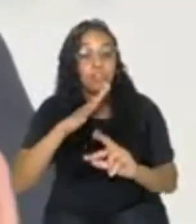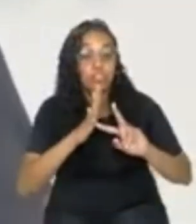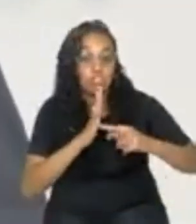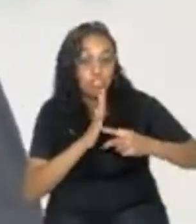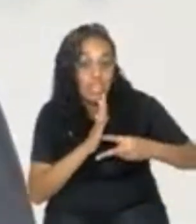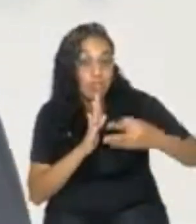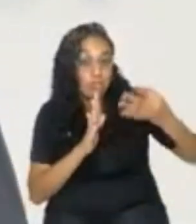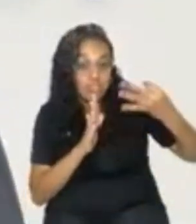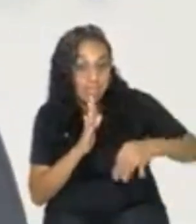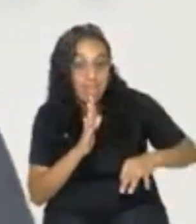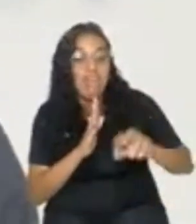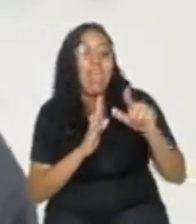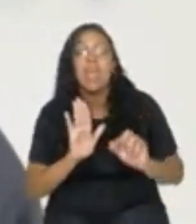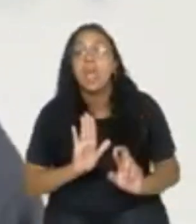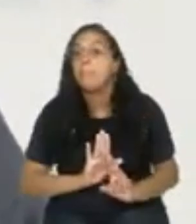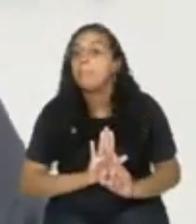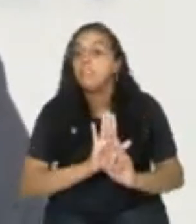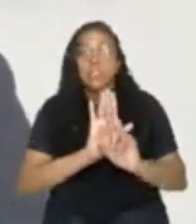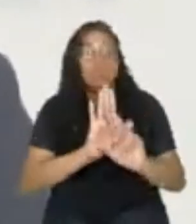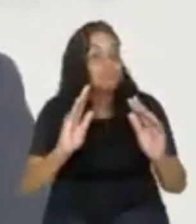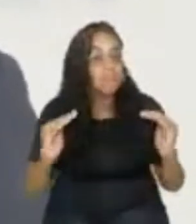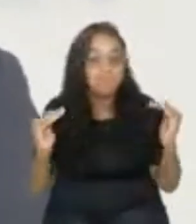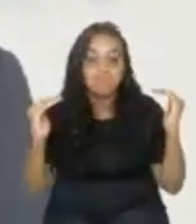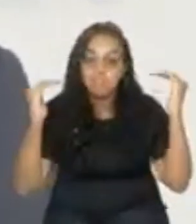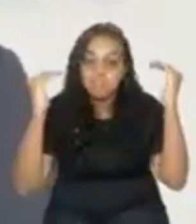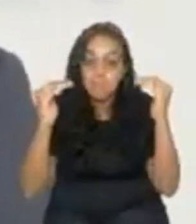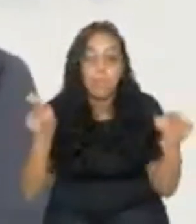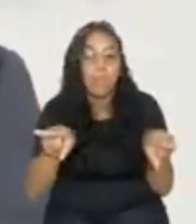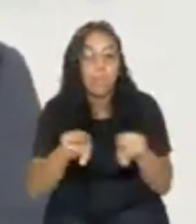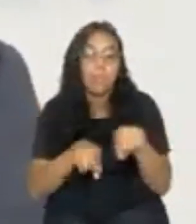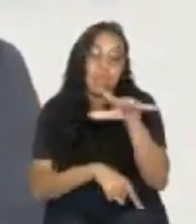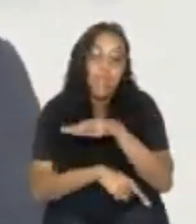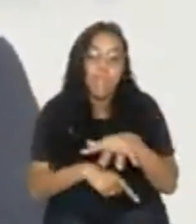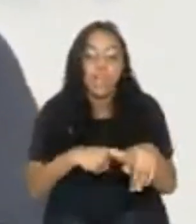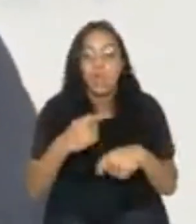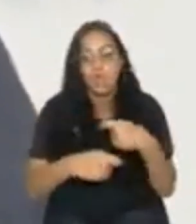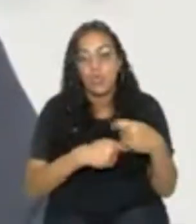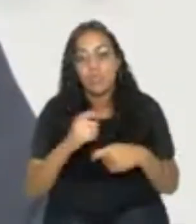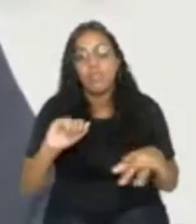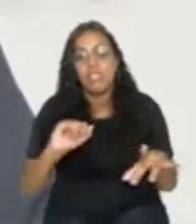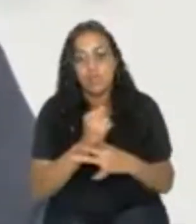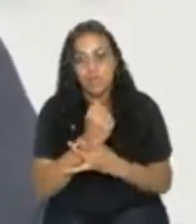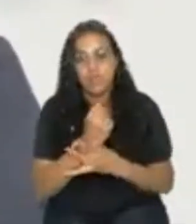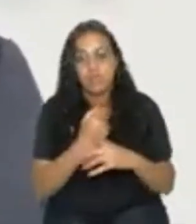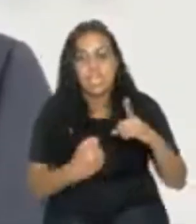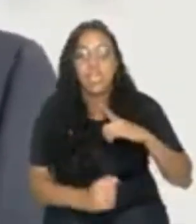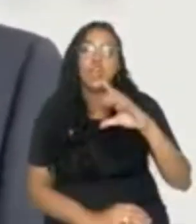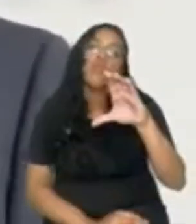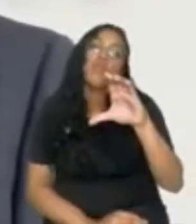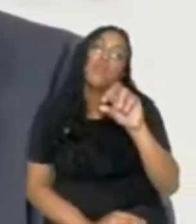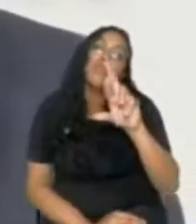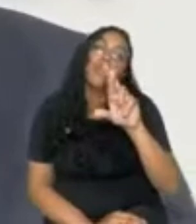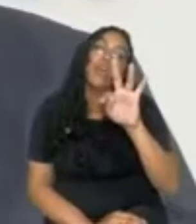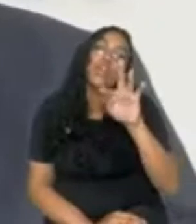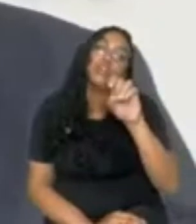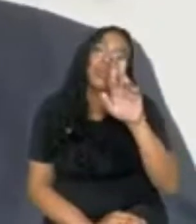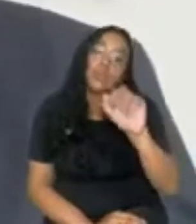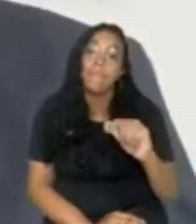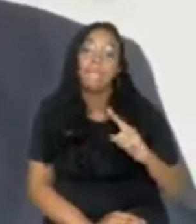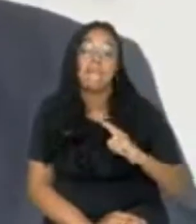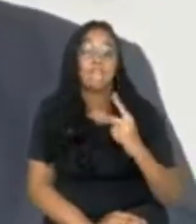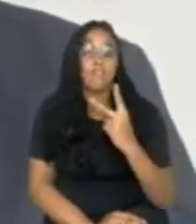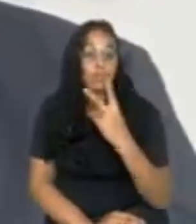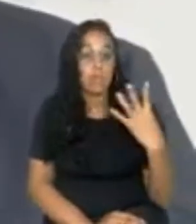grau superior, é a representante máxima da categoria econômica dos corretores de seguros. A FENACOR é constituída